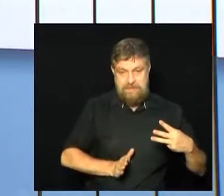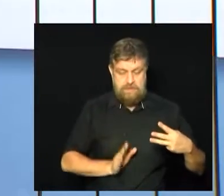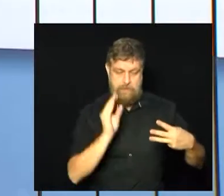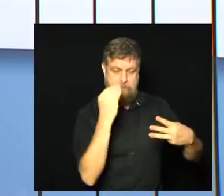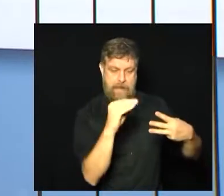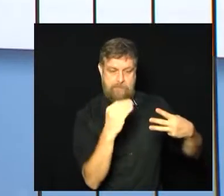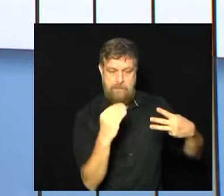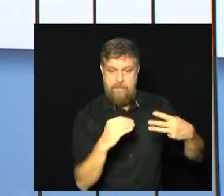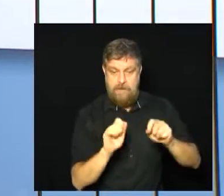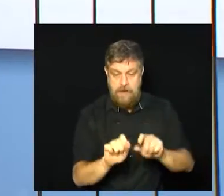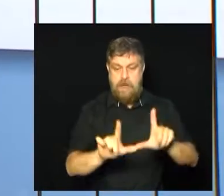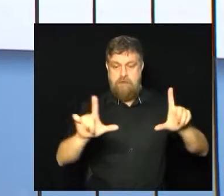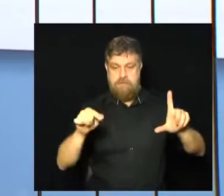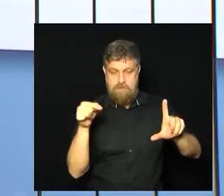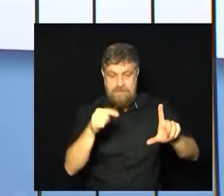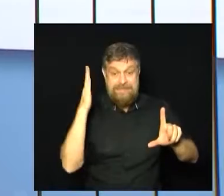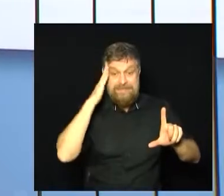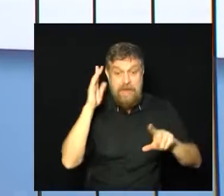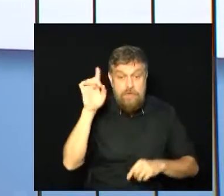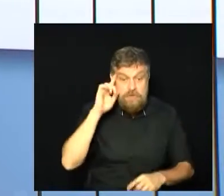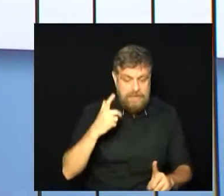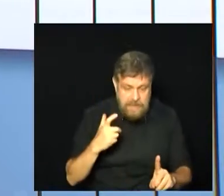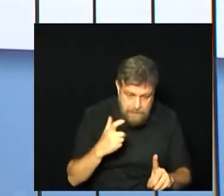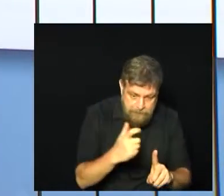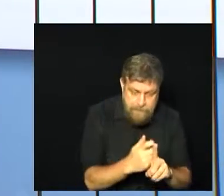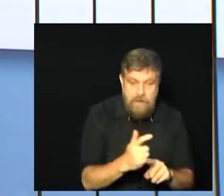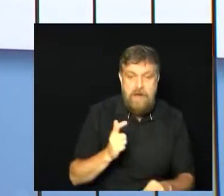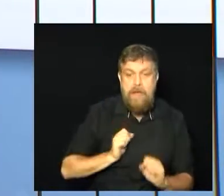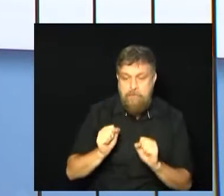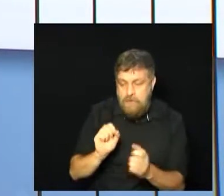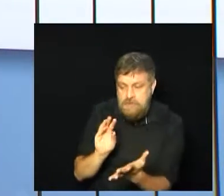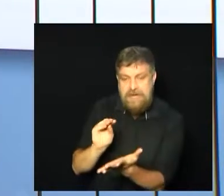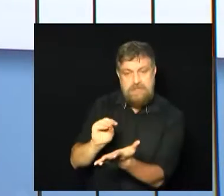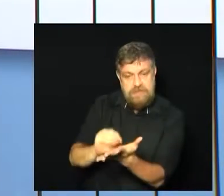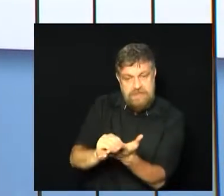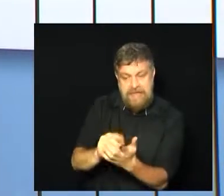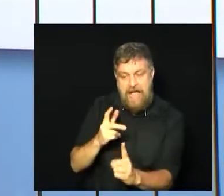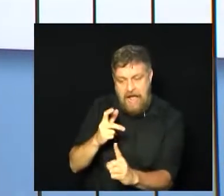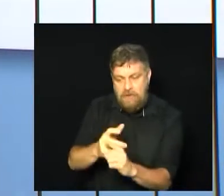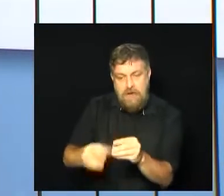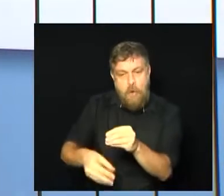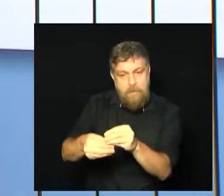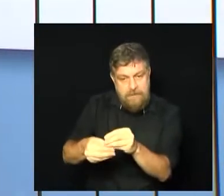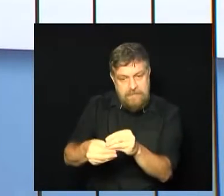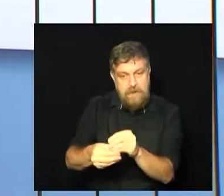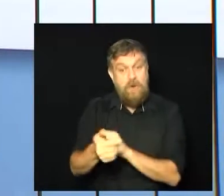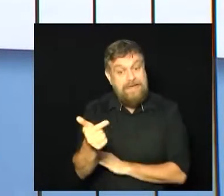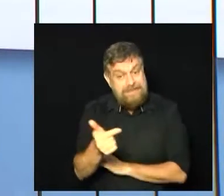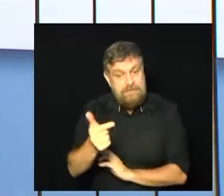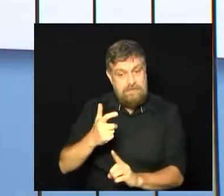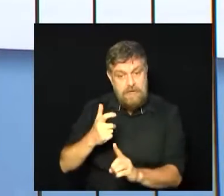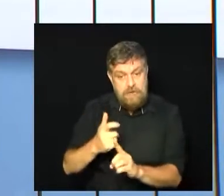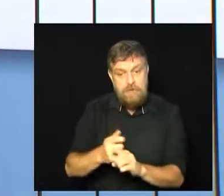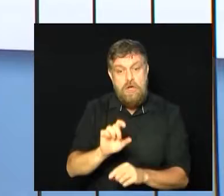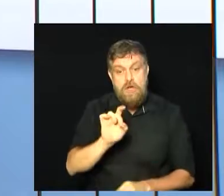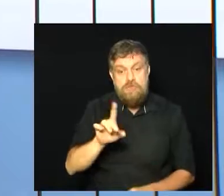você tomou a última dose dia X e pode agendar a dose adicional ou a segunda dose